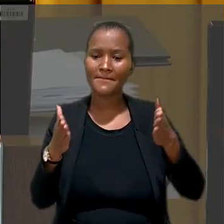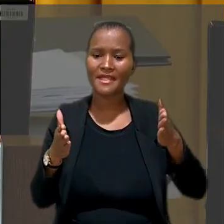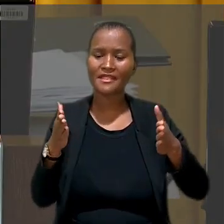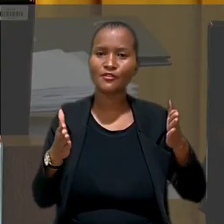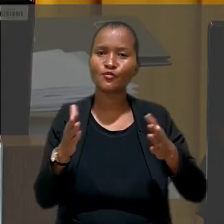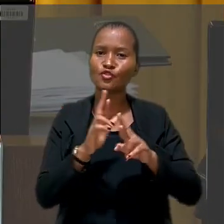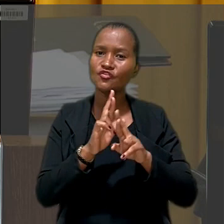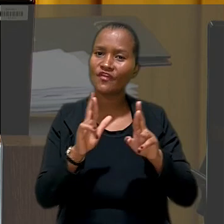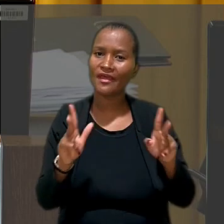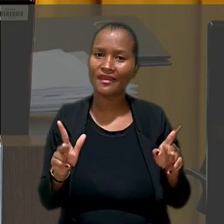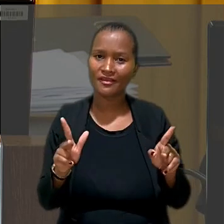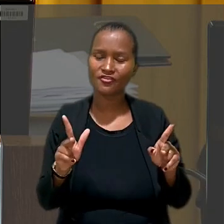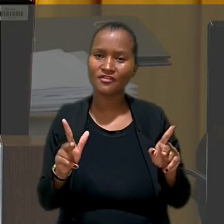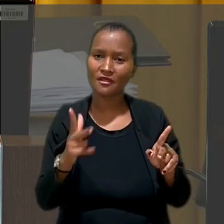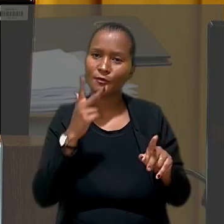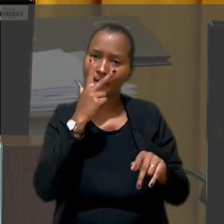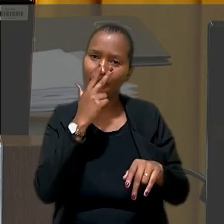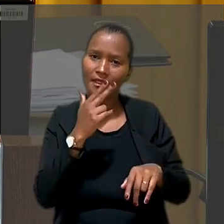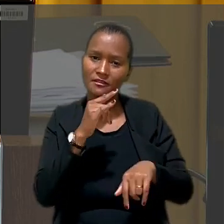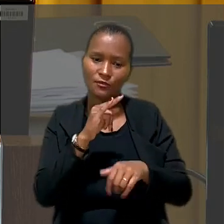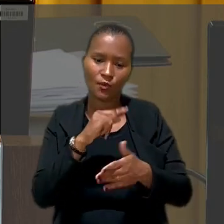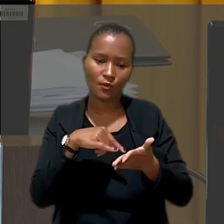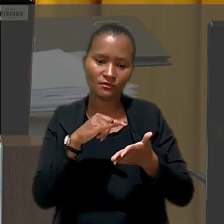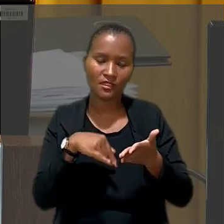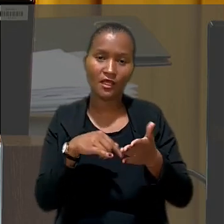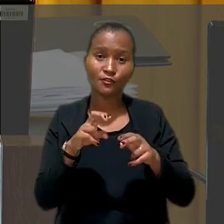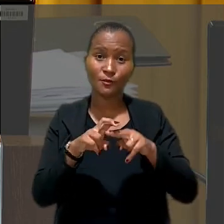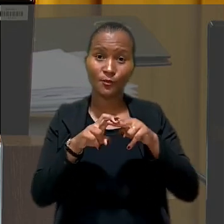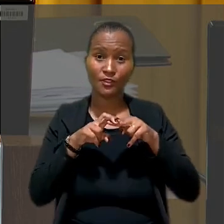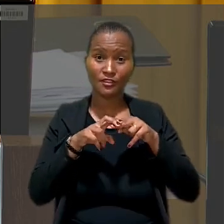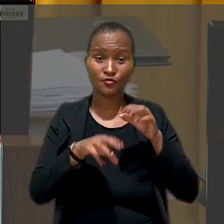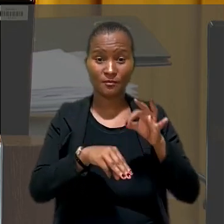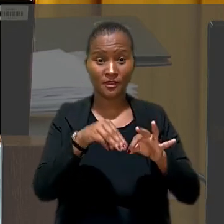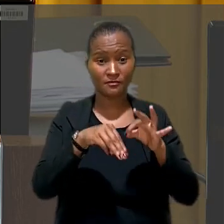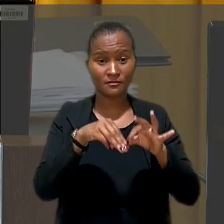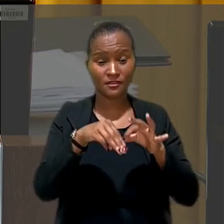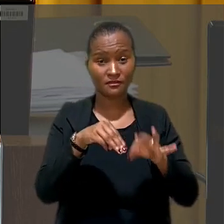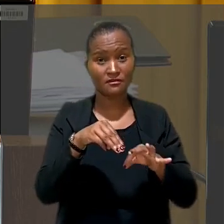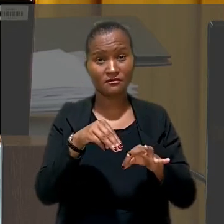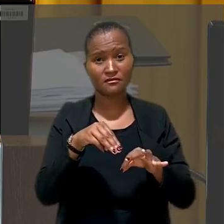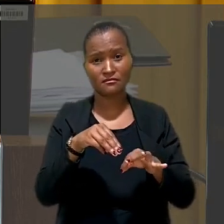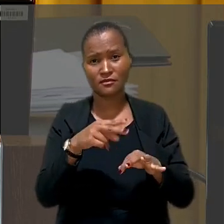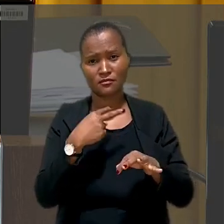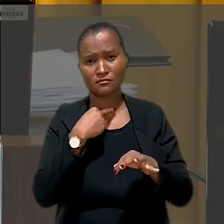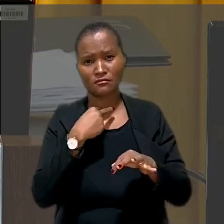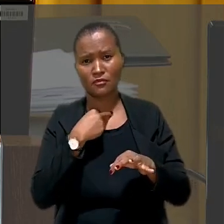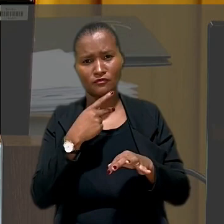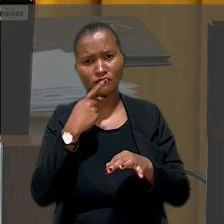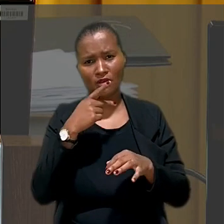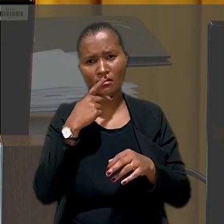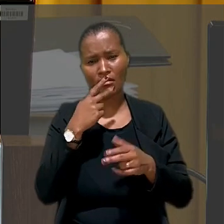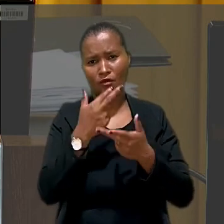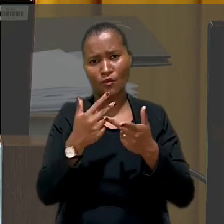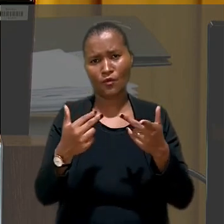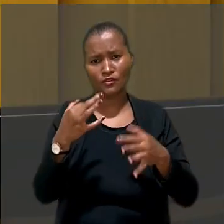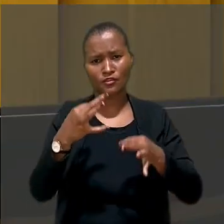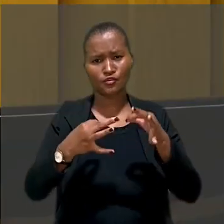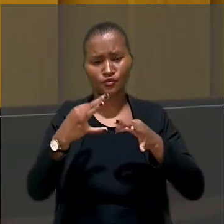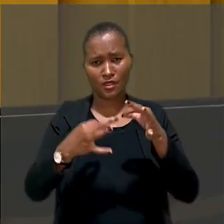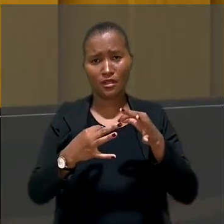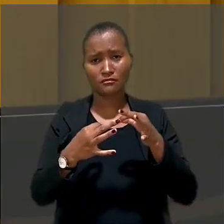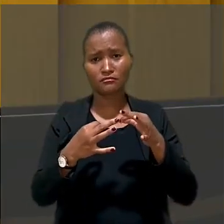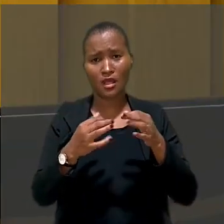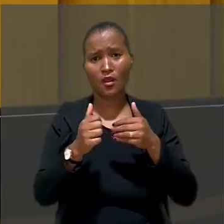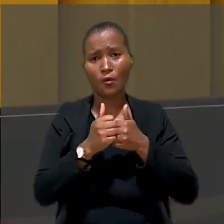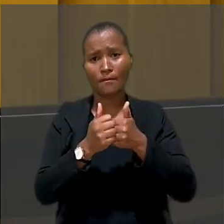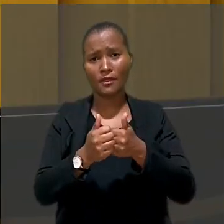períodos distintos durante a vigência do mesmo contrato. Por isso, para o ministro, não é cabível falar em coisa julgada.